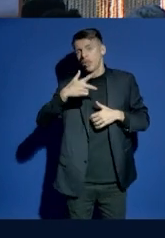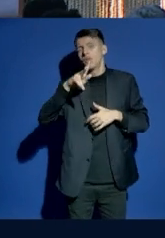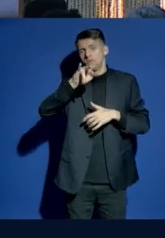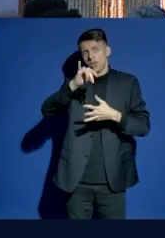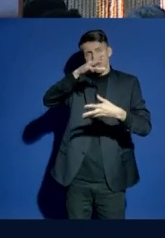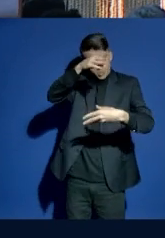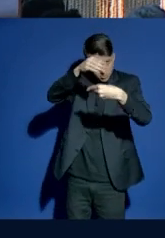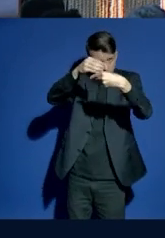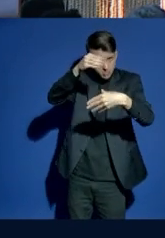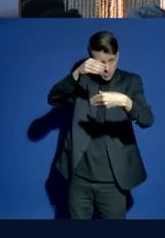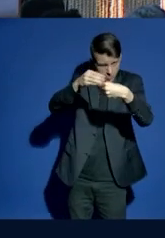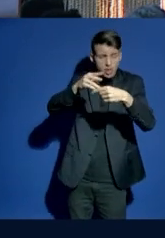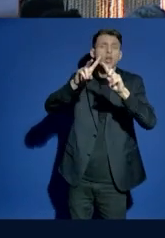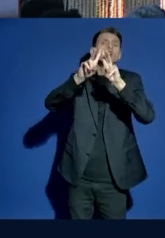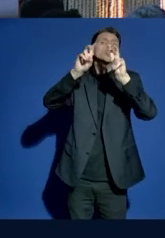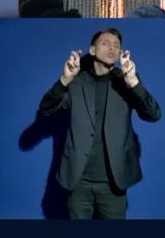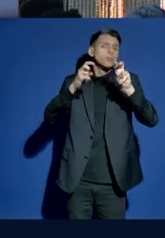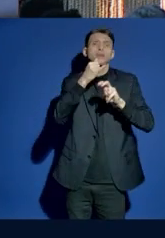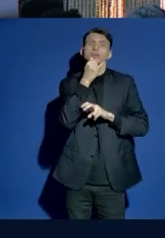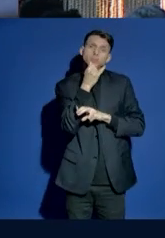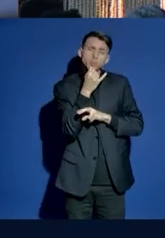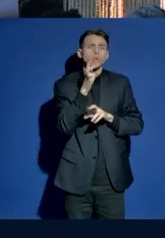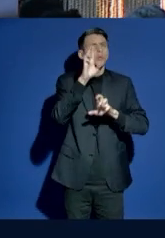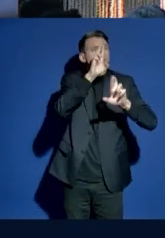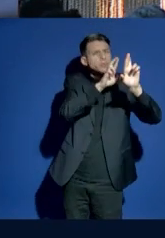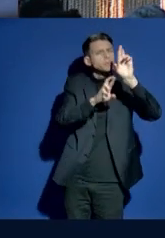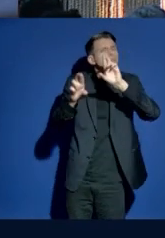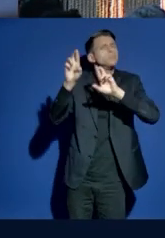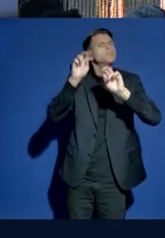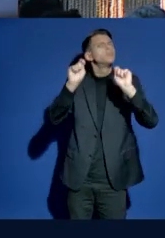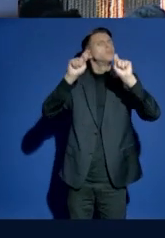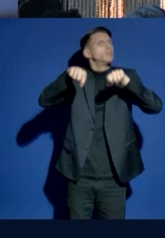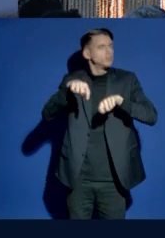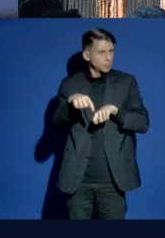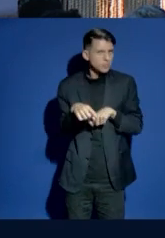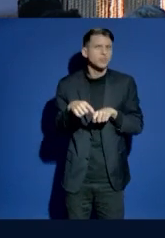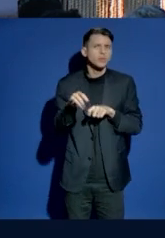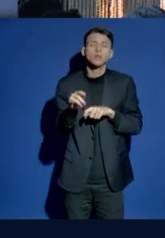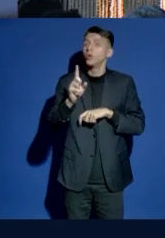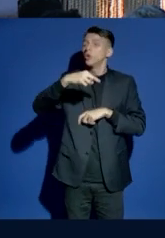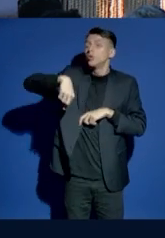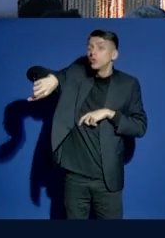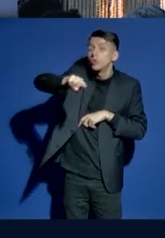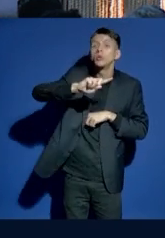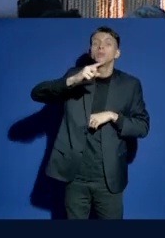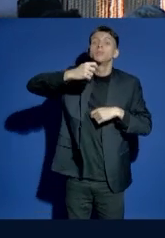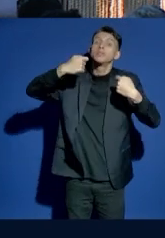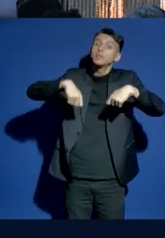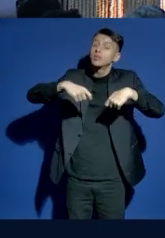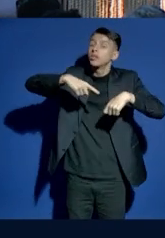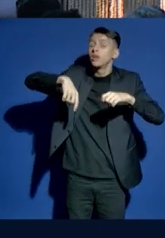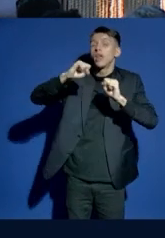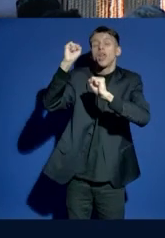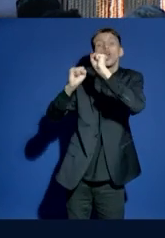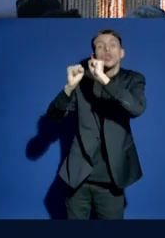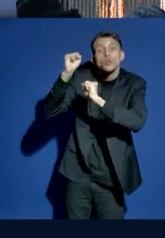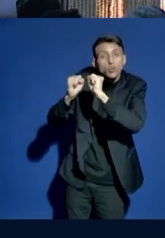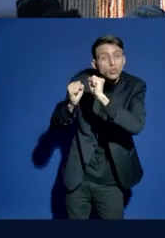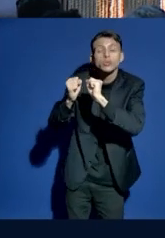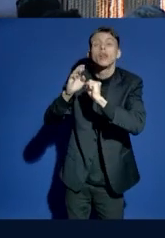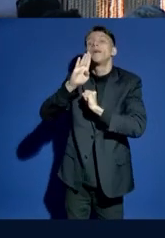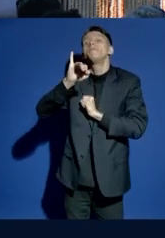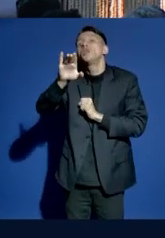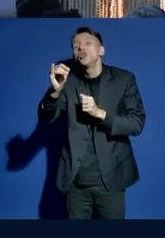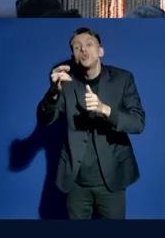o coro da previsibilidade, que realmente é o que nós precisamos. E, quando eu falo nós, não é a indústria de biocombustíveis, é